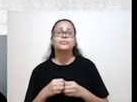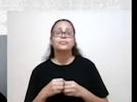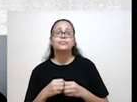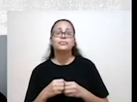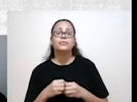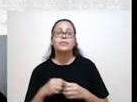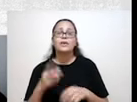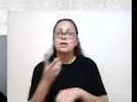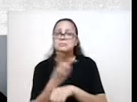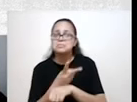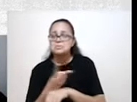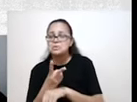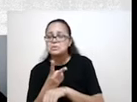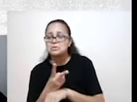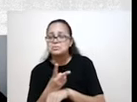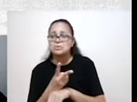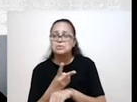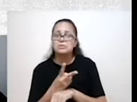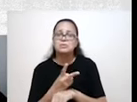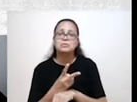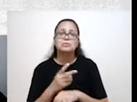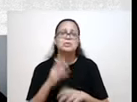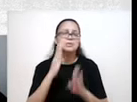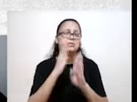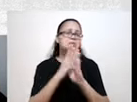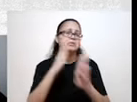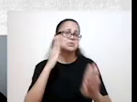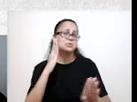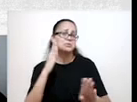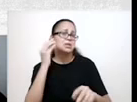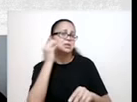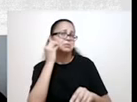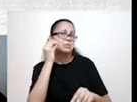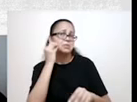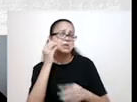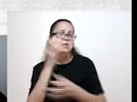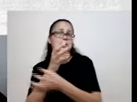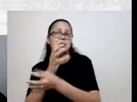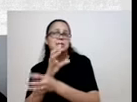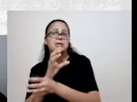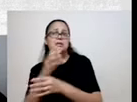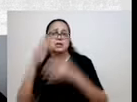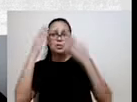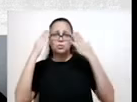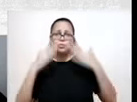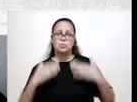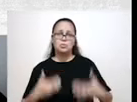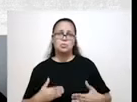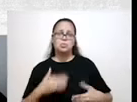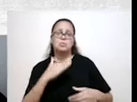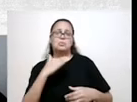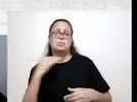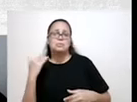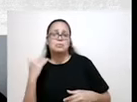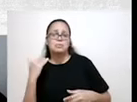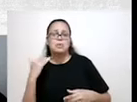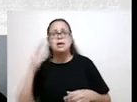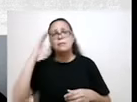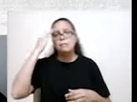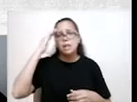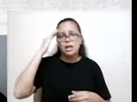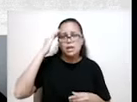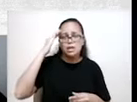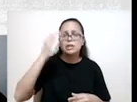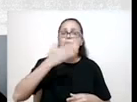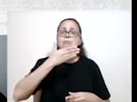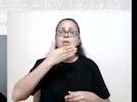importante, pois as descobertas experimentais serviram de base para os médicos, que passaram a entender melhor sobre o funcionamento dos órgãos